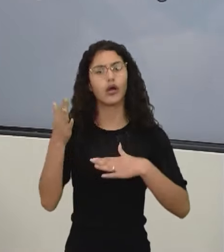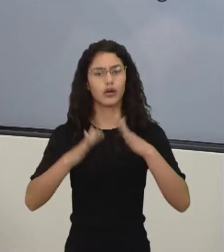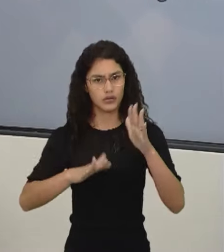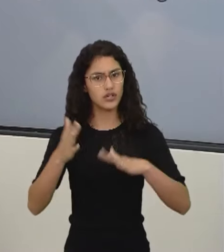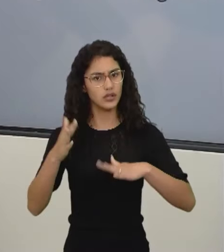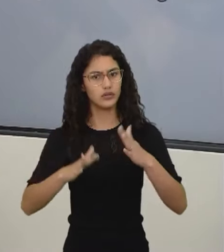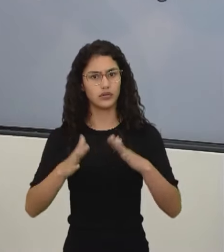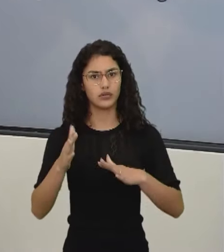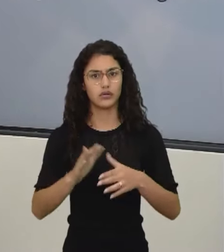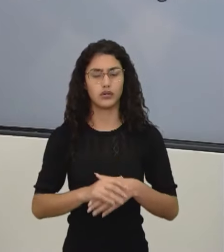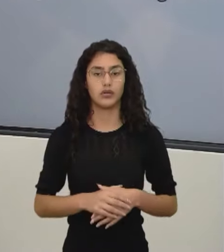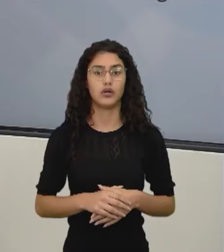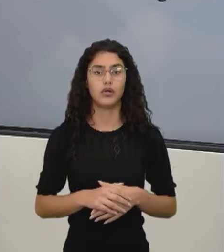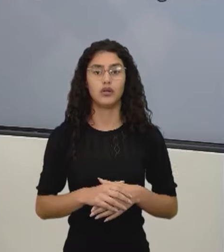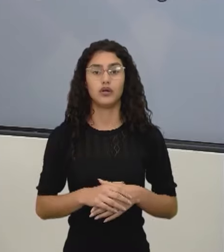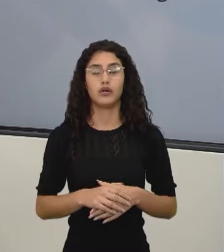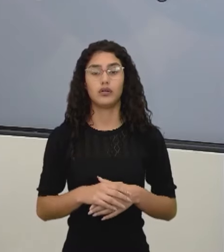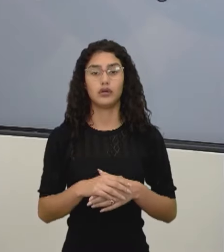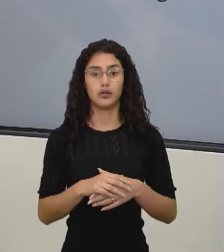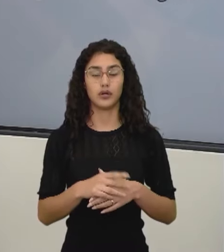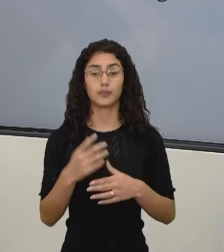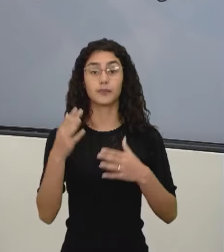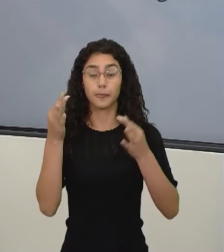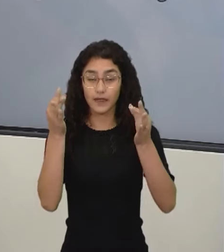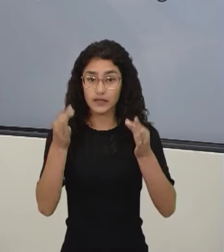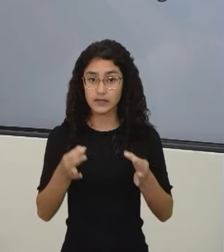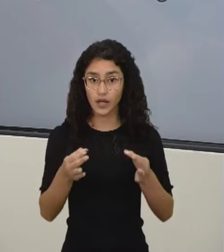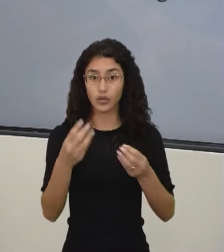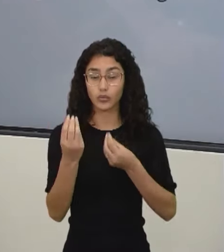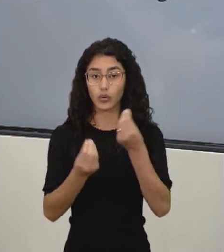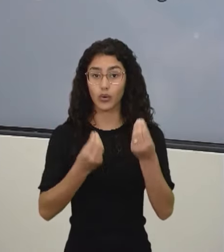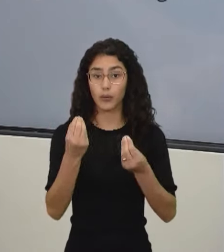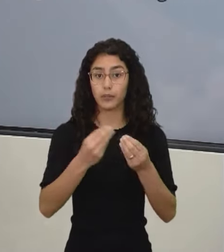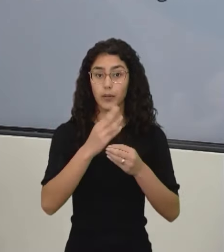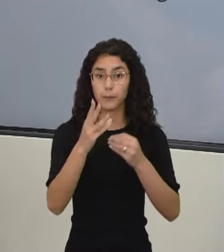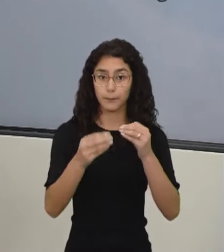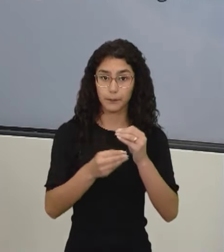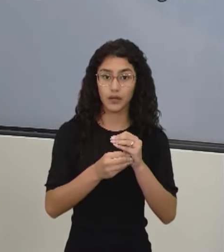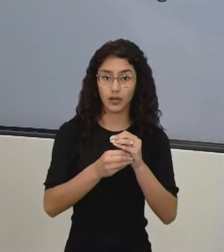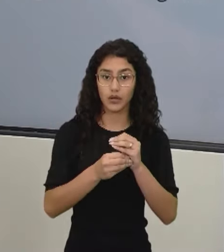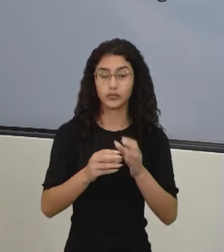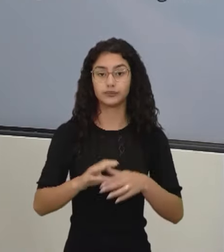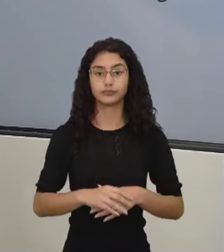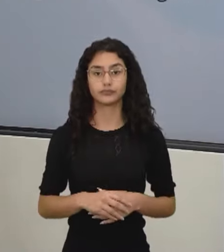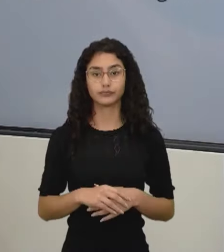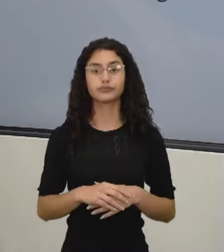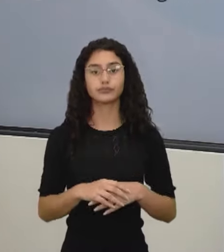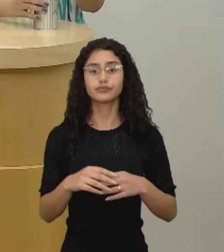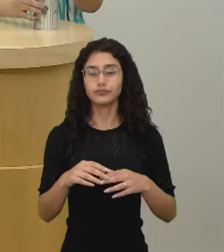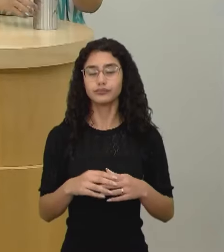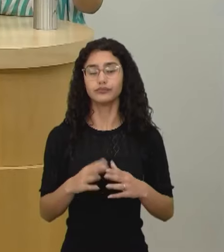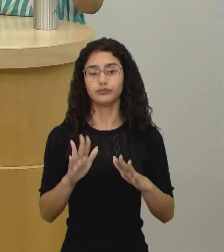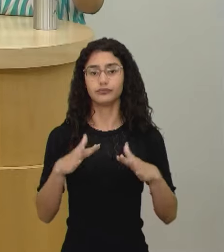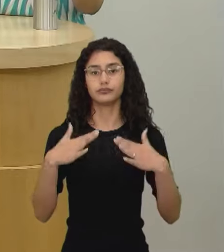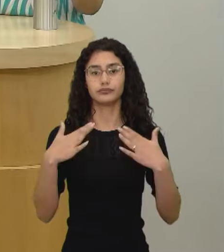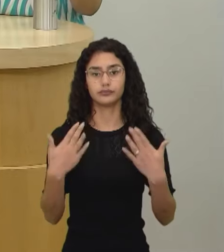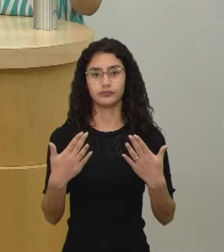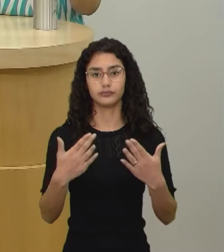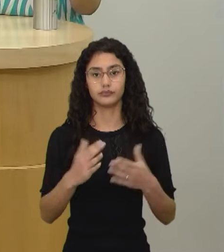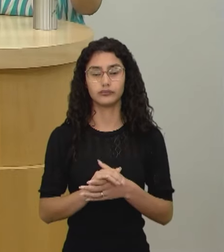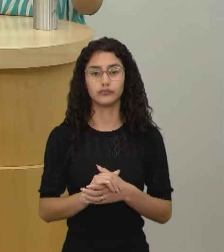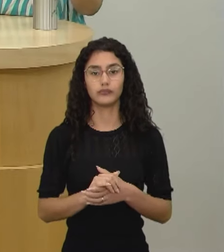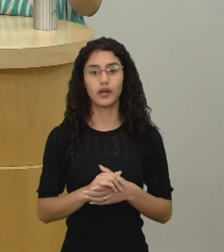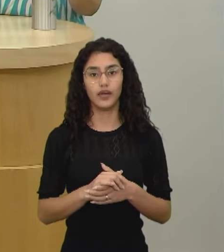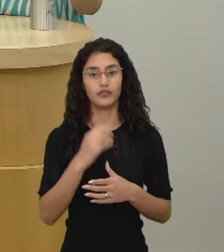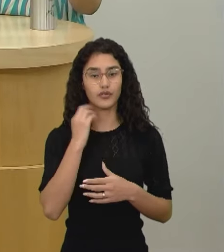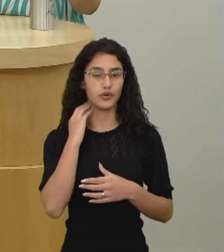quê? Você tem que saber exatamente aonde você tem que aplicar a força pra ele ir reto, né? E qual tipo, de quanta força, né? De quanta força.